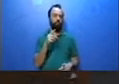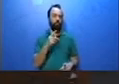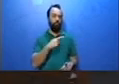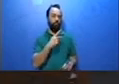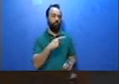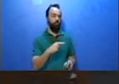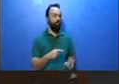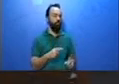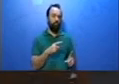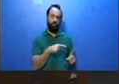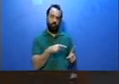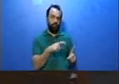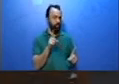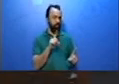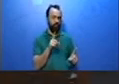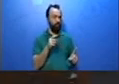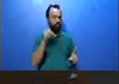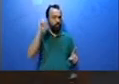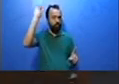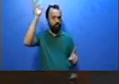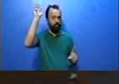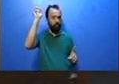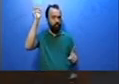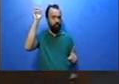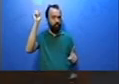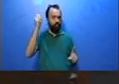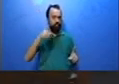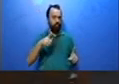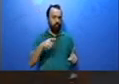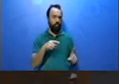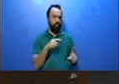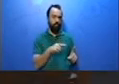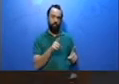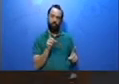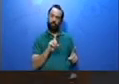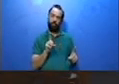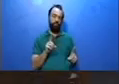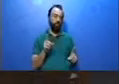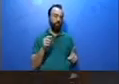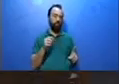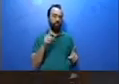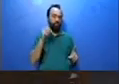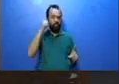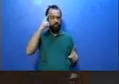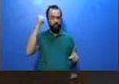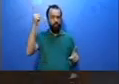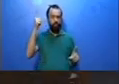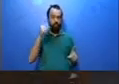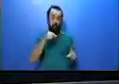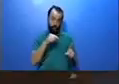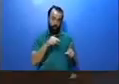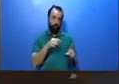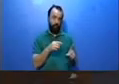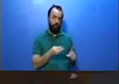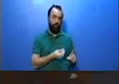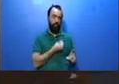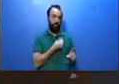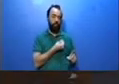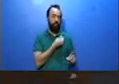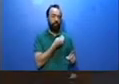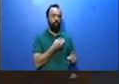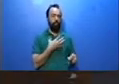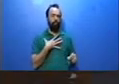uma coisa nem outra. Ela diz que ele é a luz da vida dela. Ele se emociona com